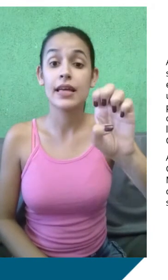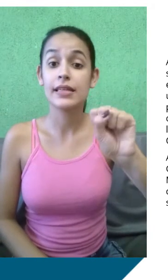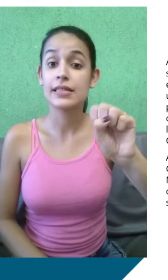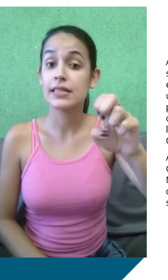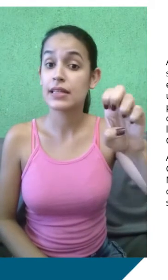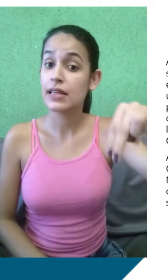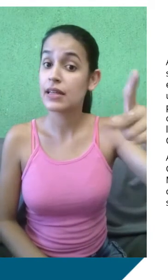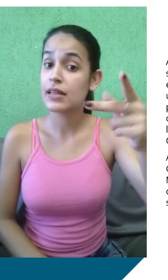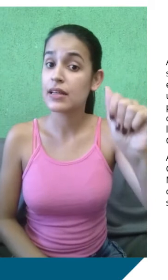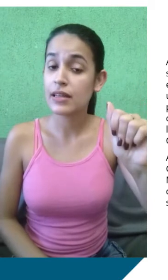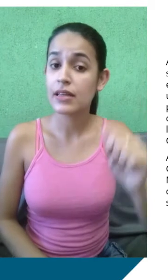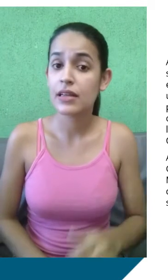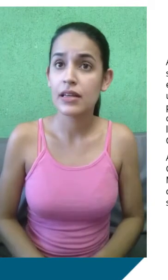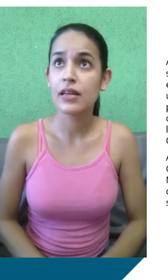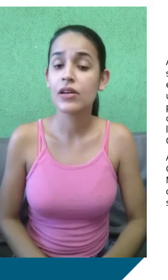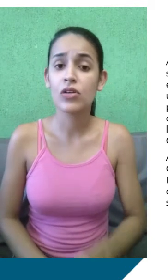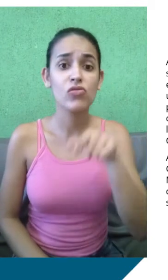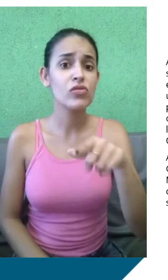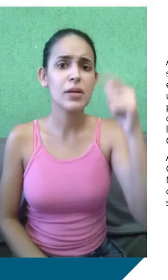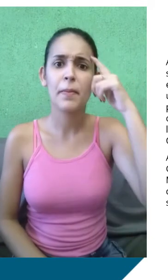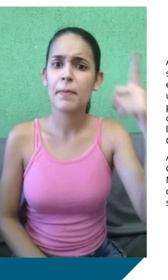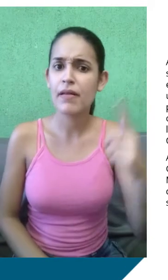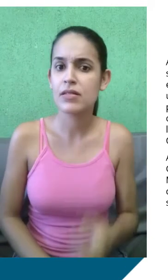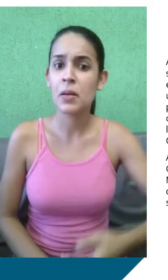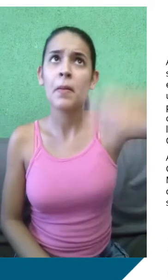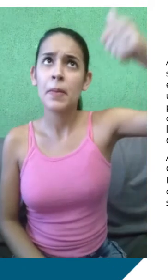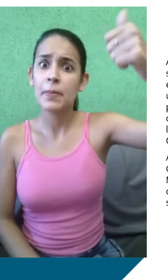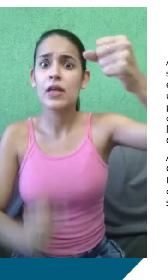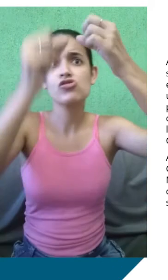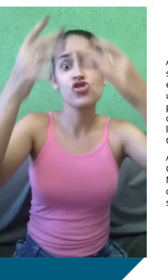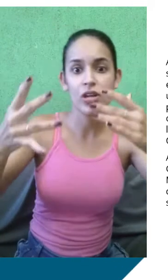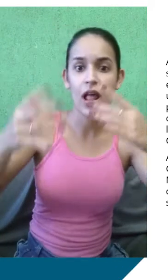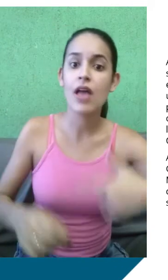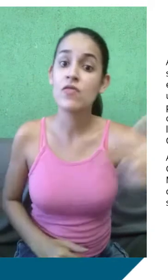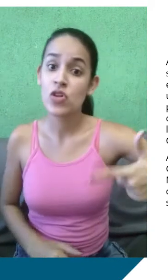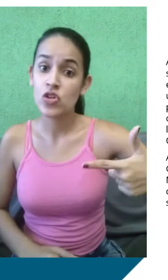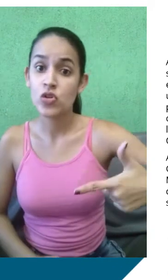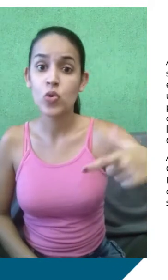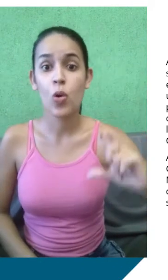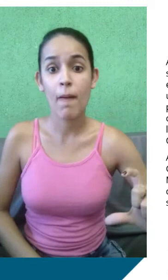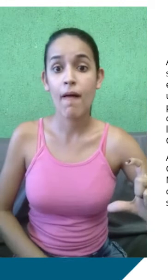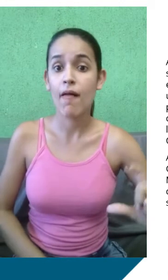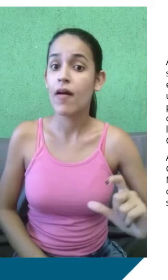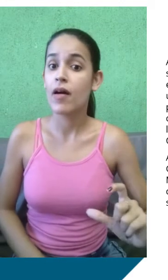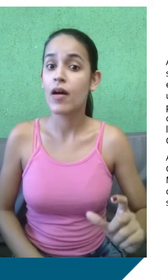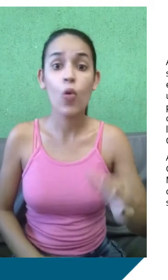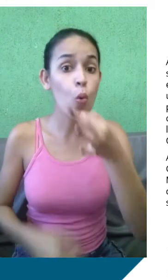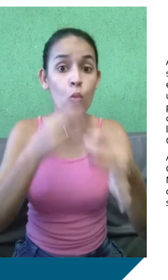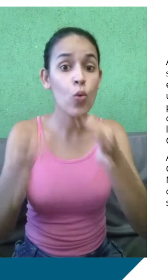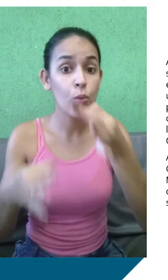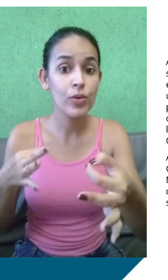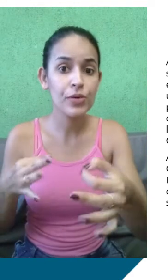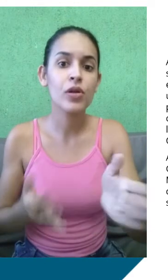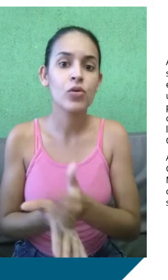parágrafo, apresenta-se a produção intelectual e no segundo, há críticas positivas sobre a obra. Essa